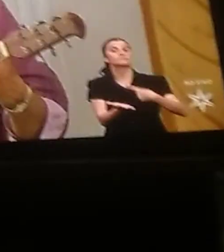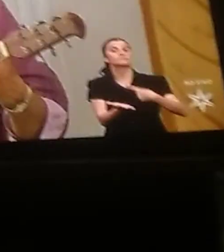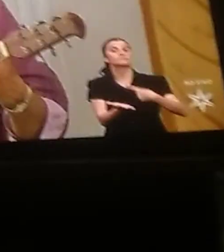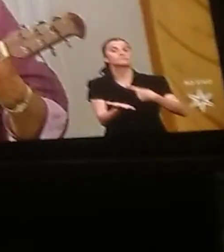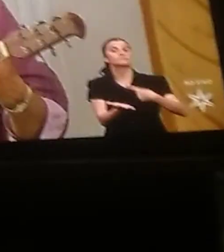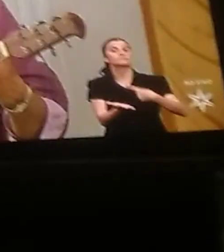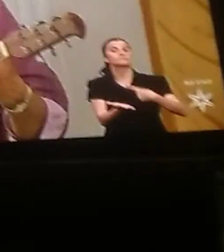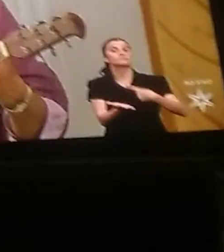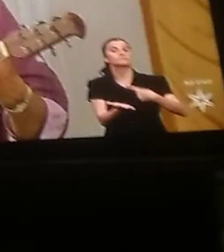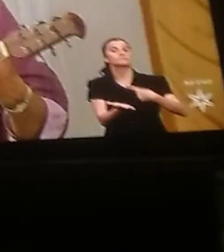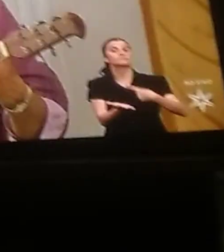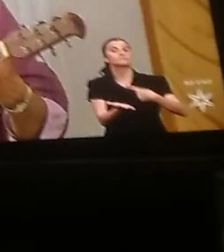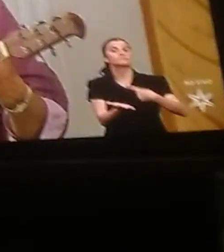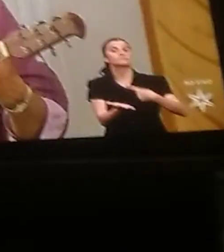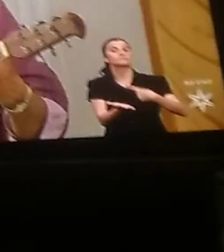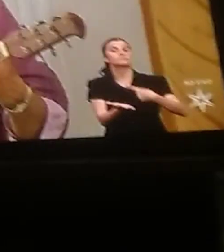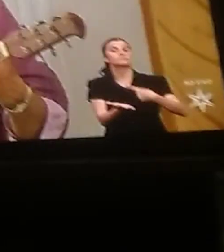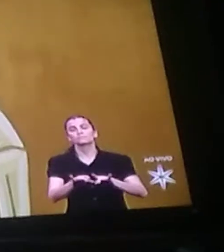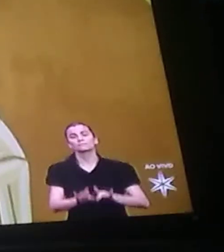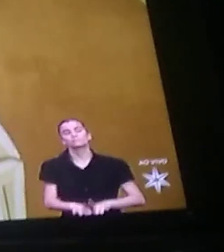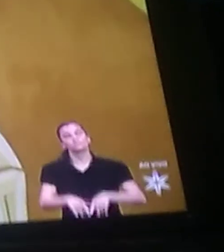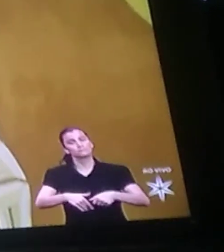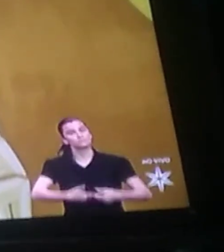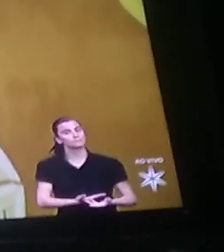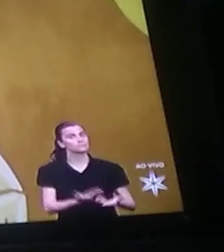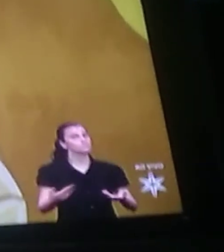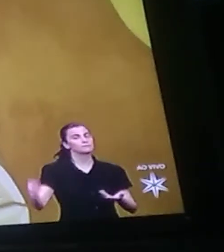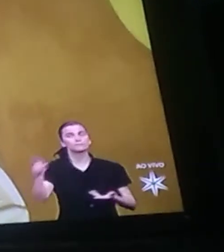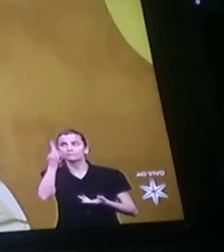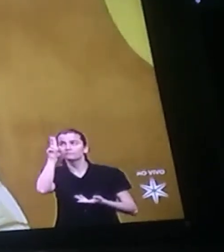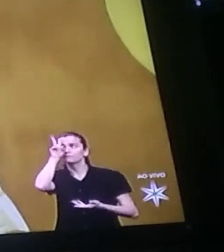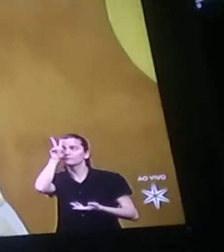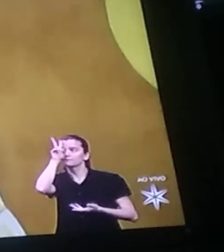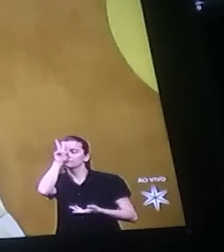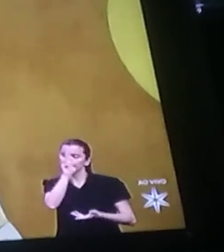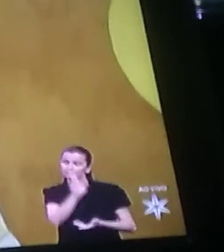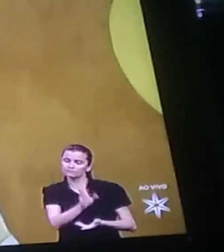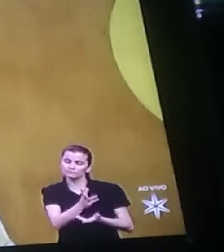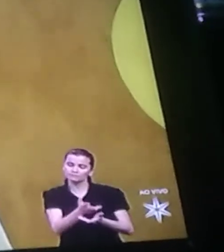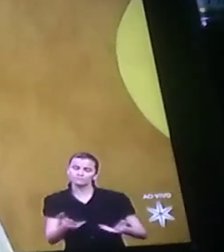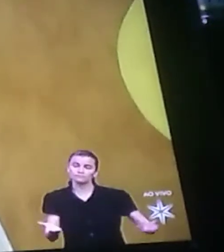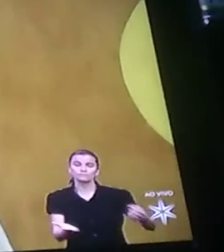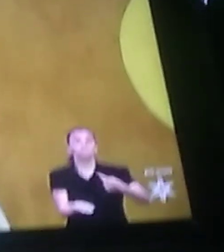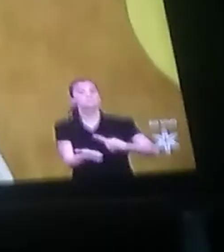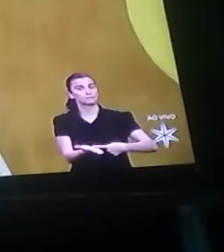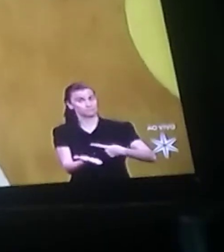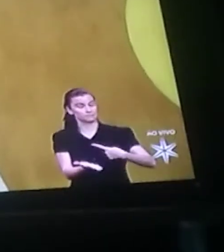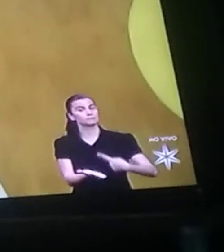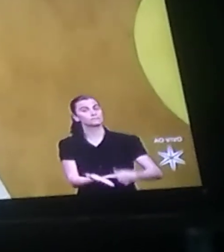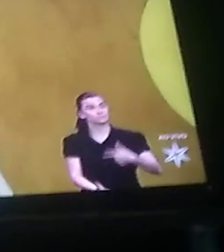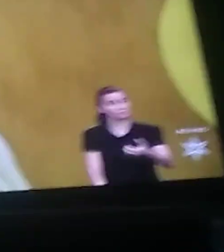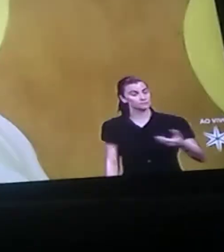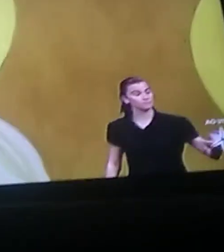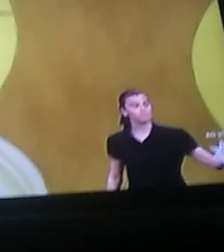aliança. O Senhor se lembra sempre, se lembra sempre